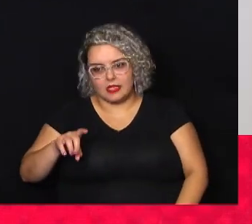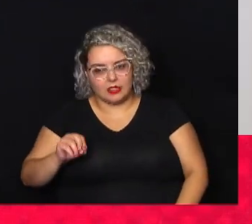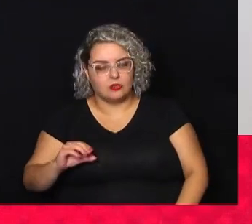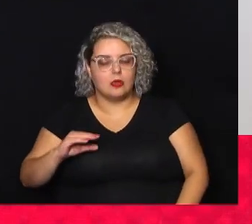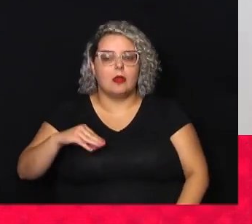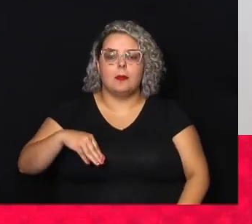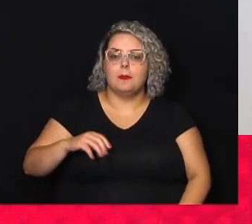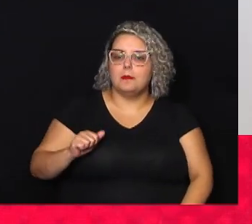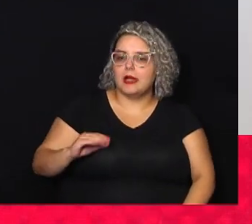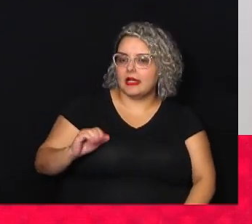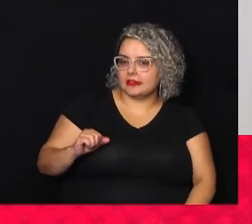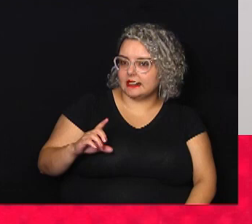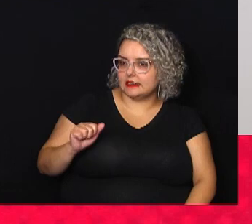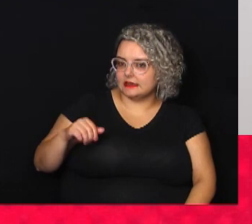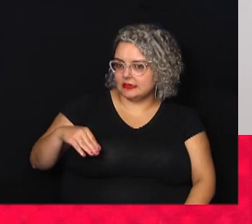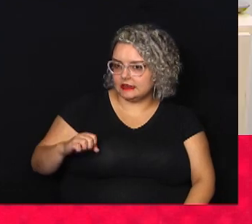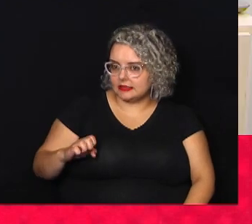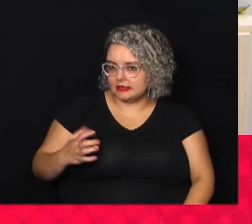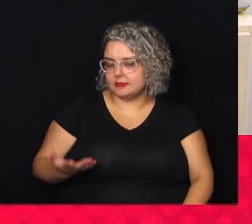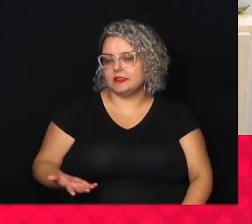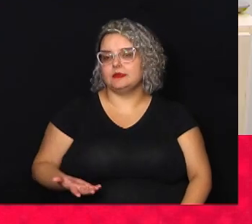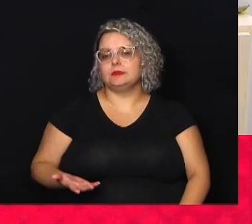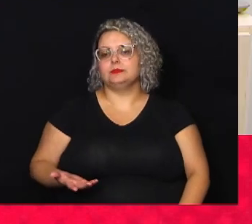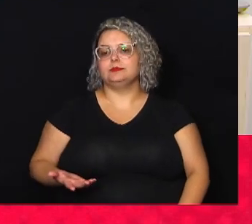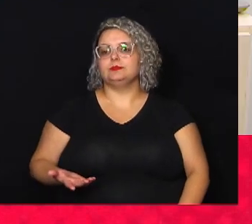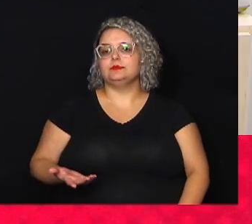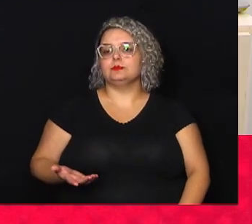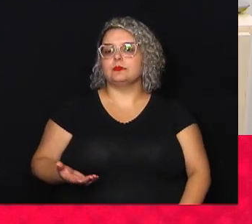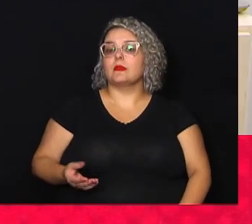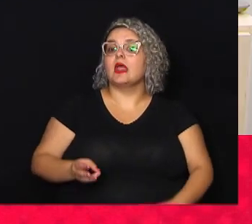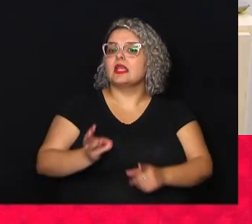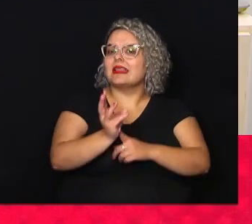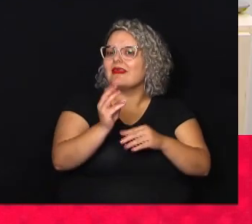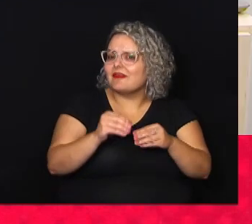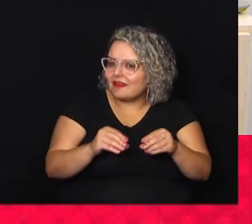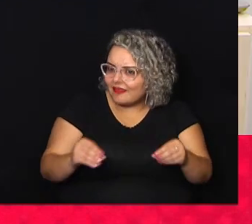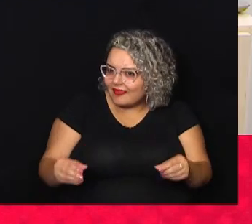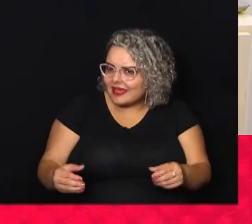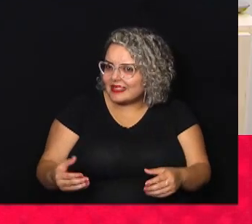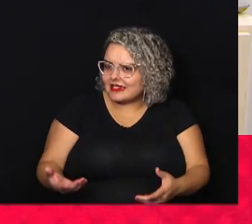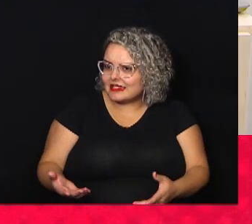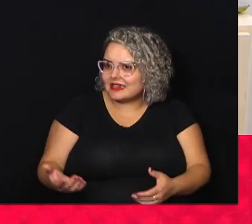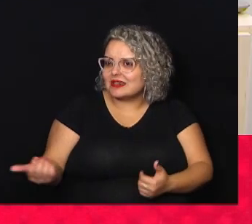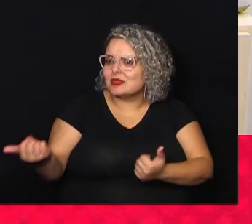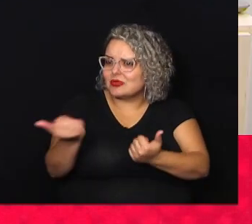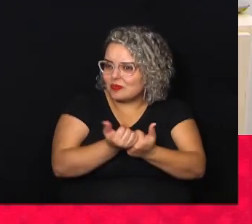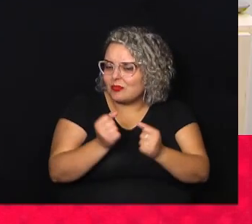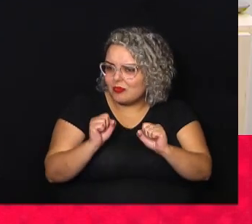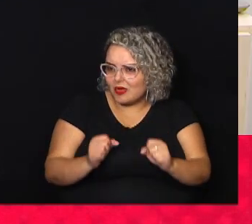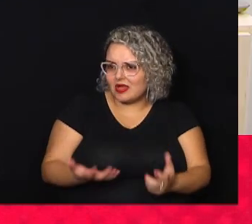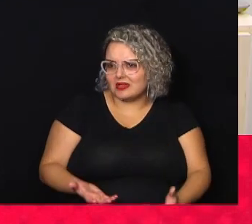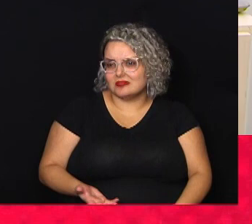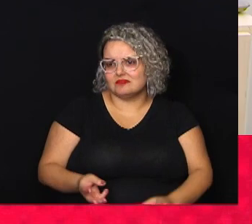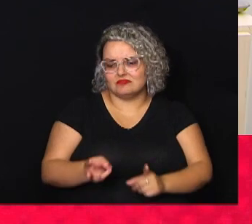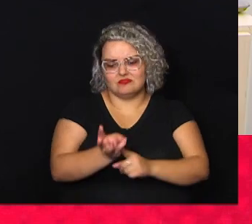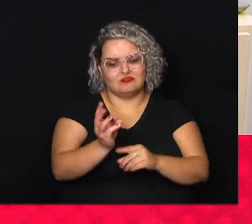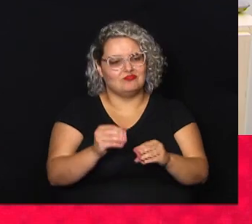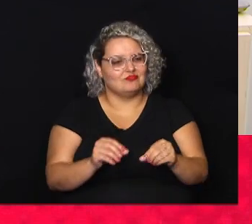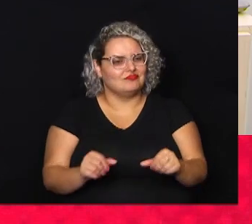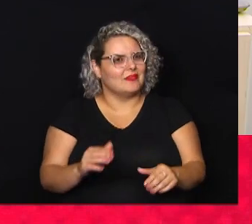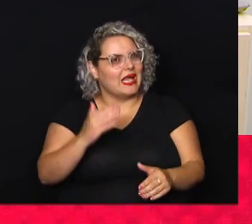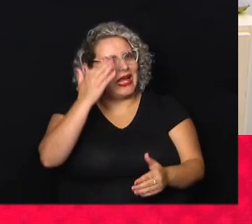amêndoa, macadâmia, outras castanhas aí. No caso da farinha de trigo, ela pode ser substituída por uma outra